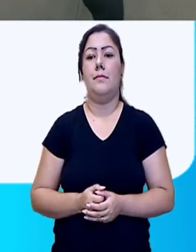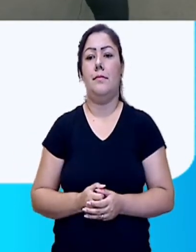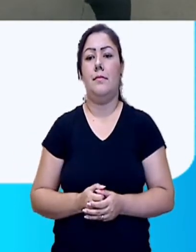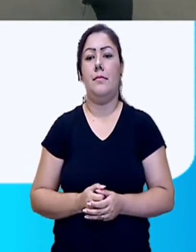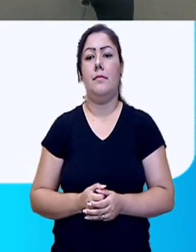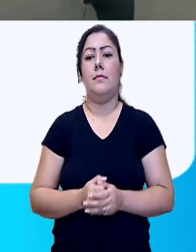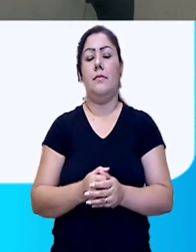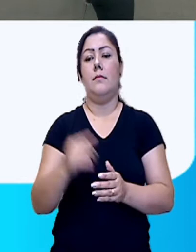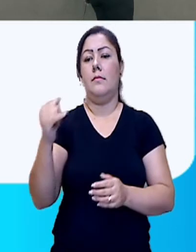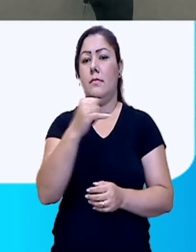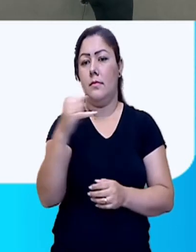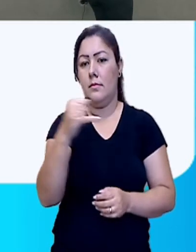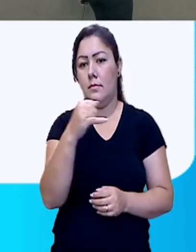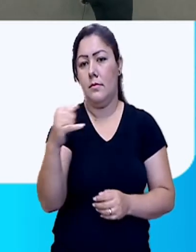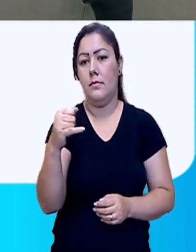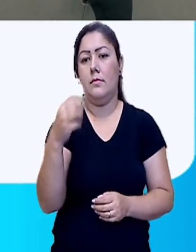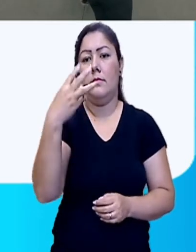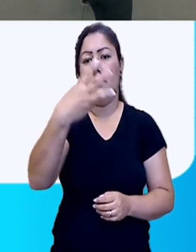subtrair